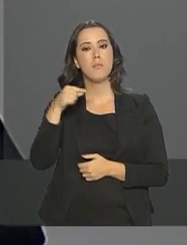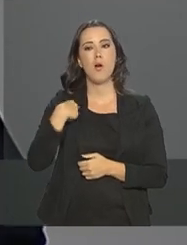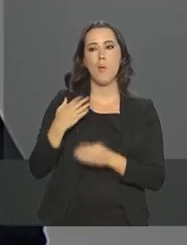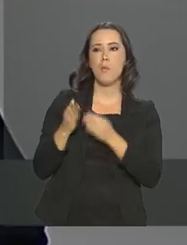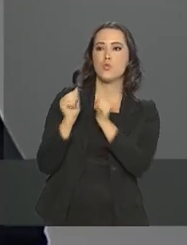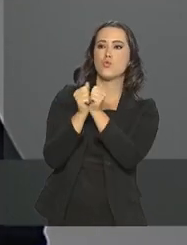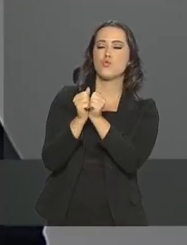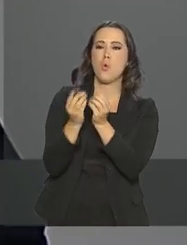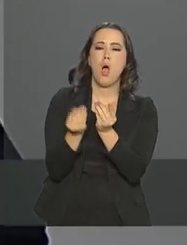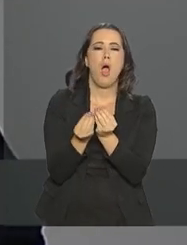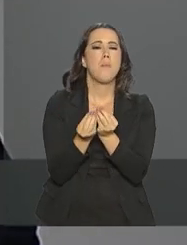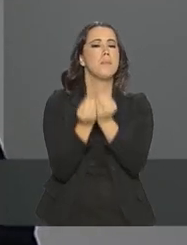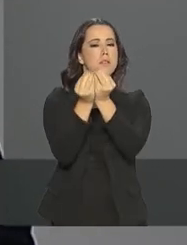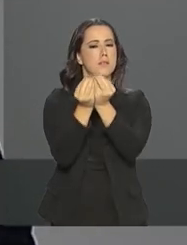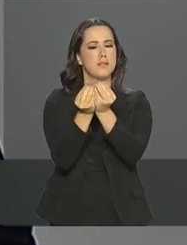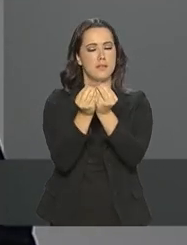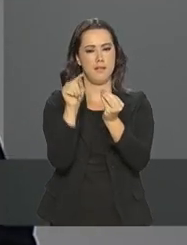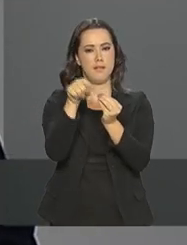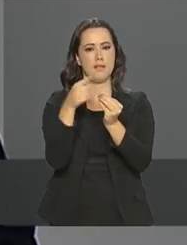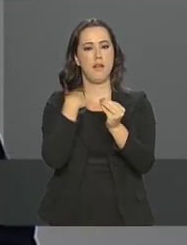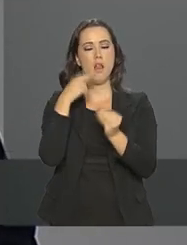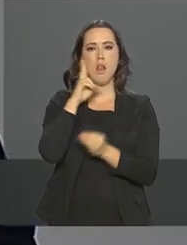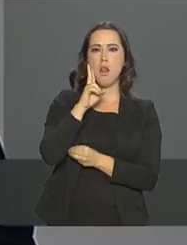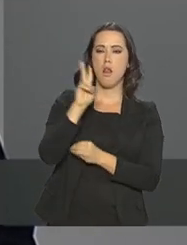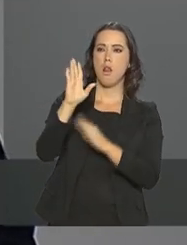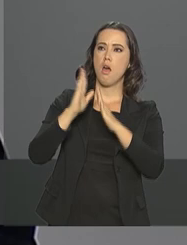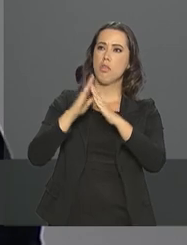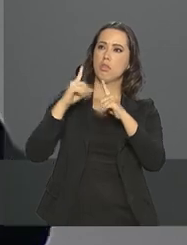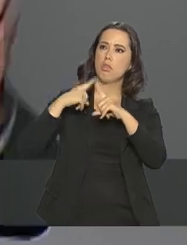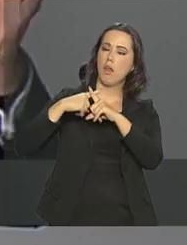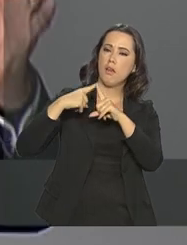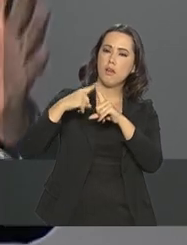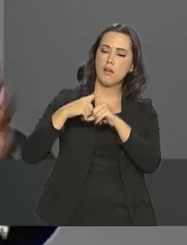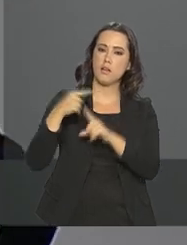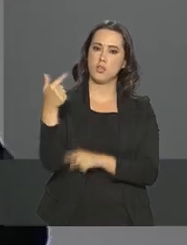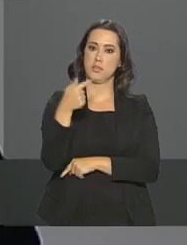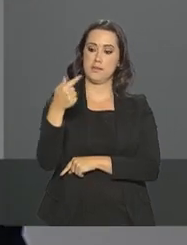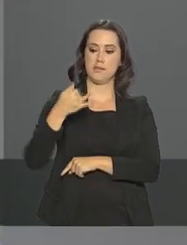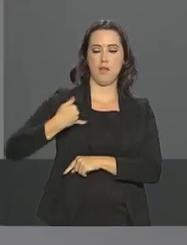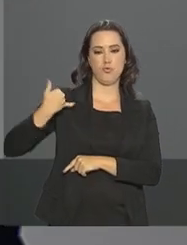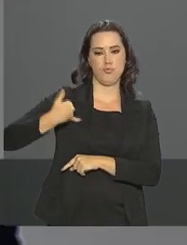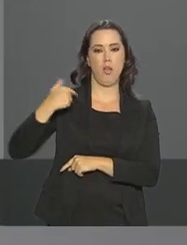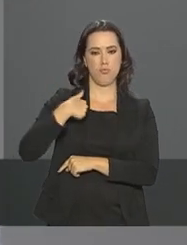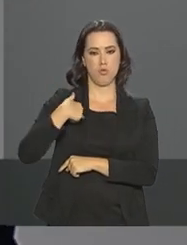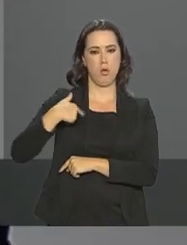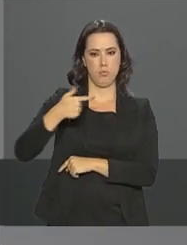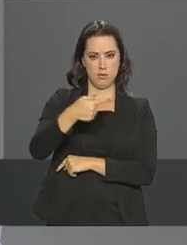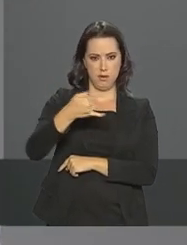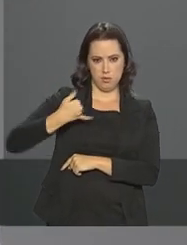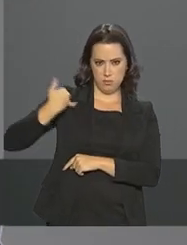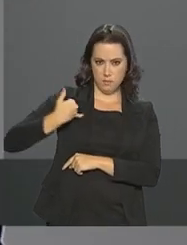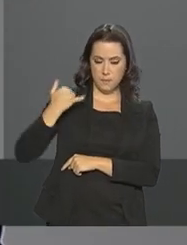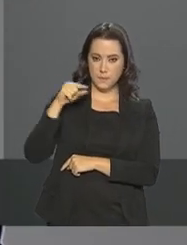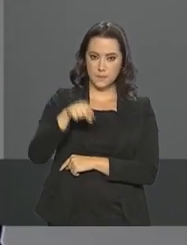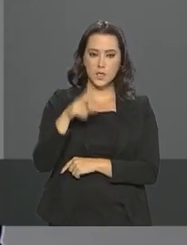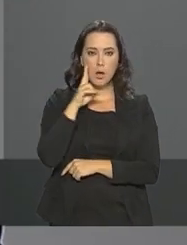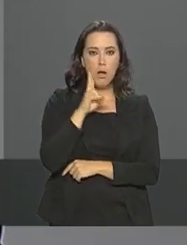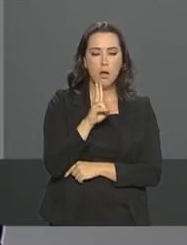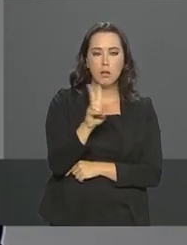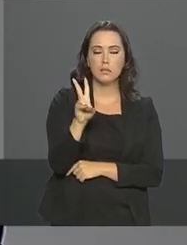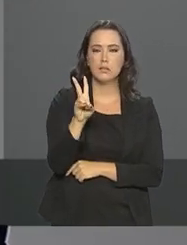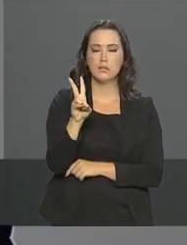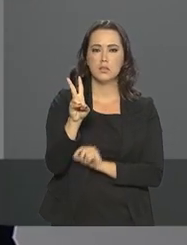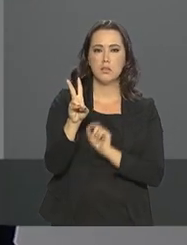da igreja matriz na pequena cidade do interior eu tinha sete anos de idade logo deparei com uma